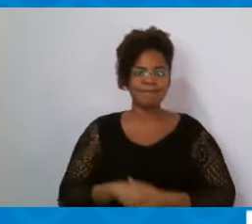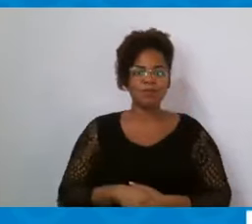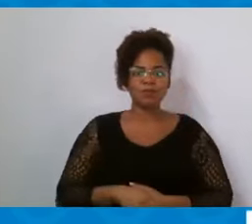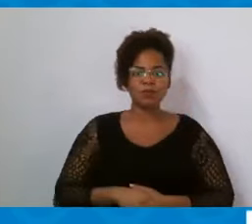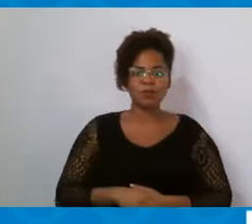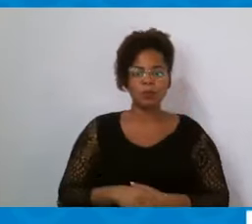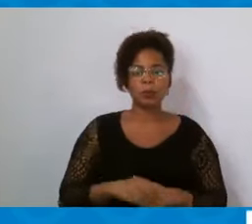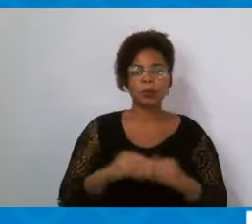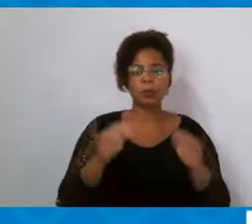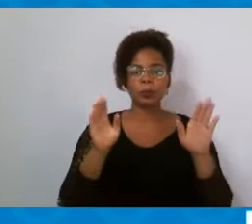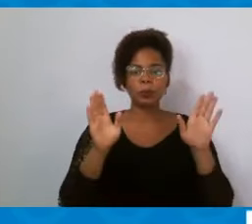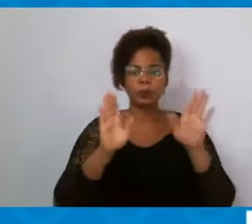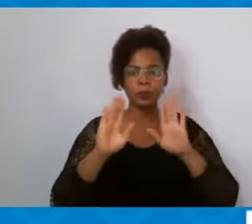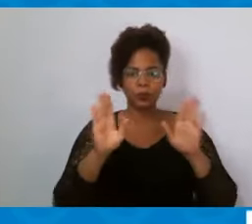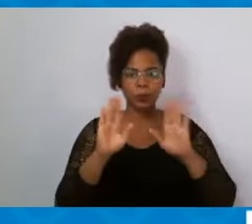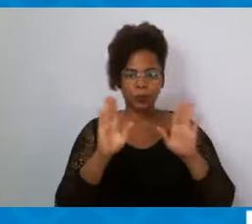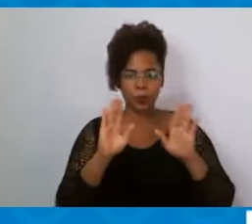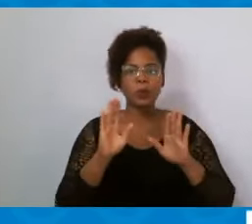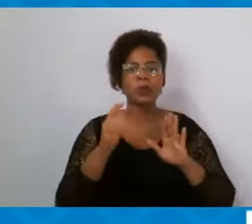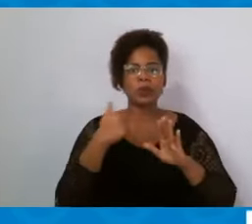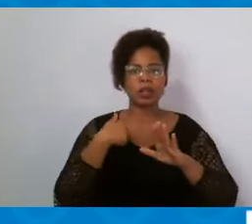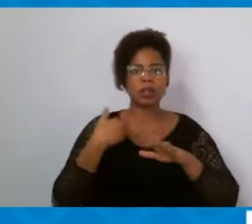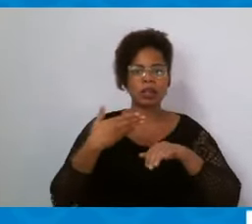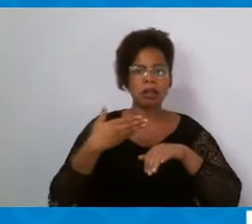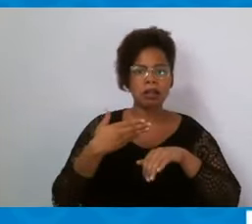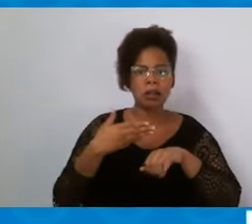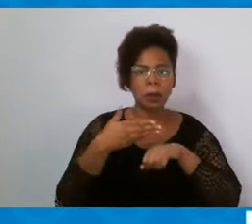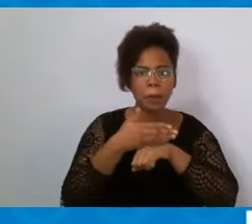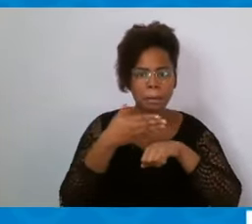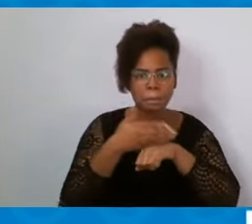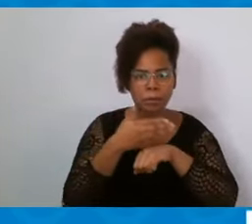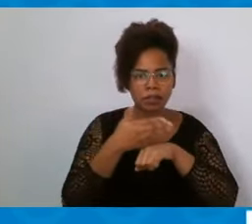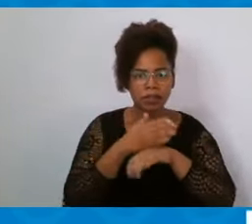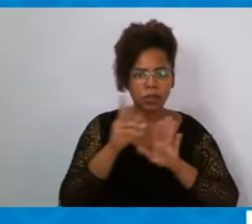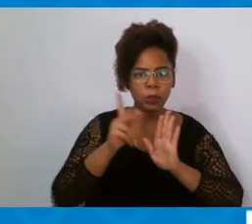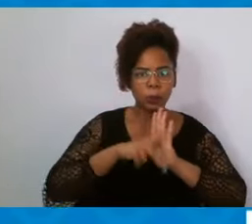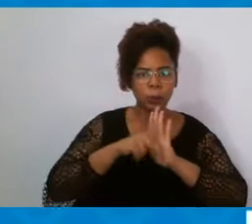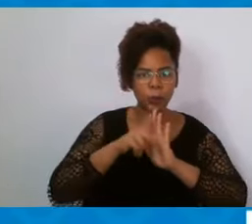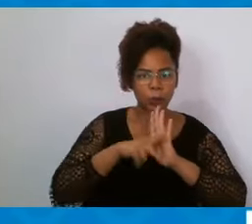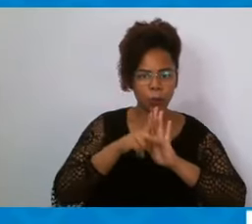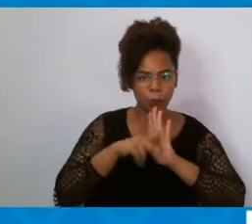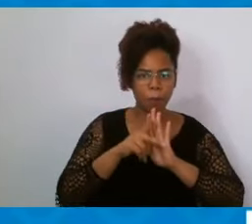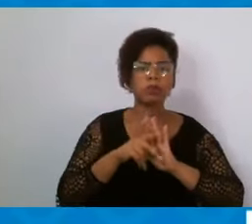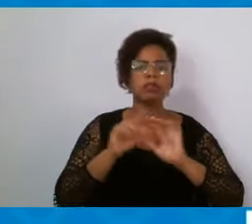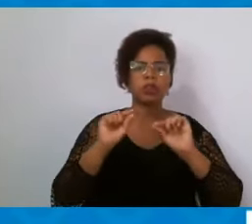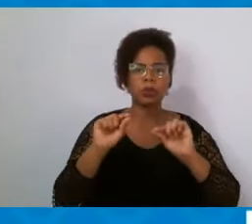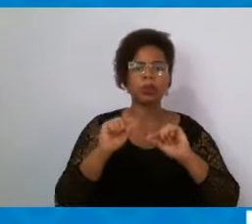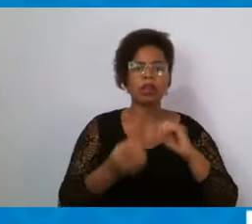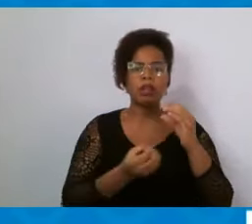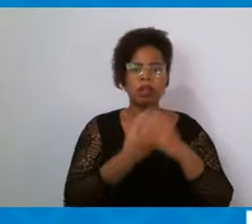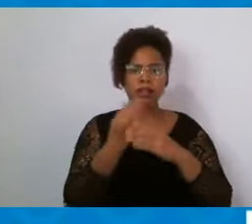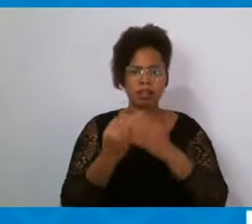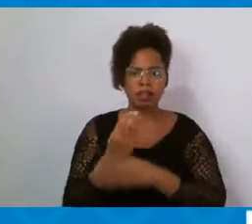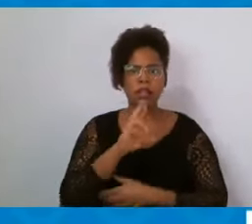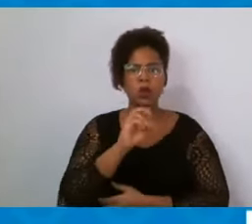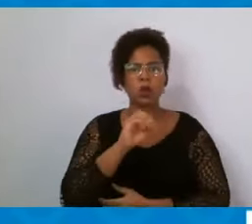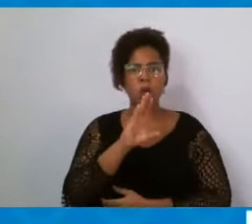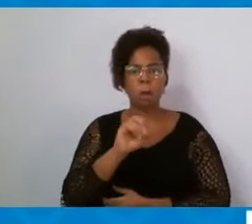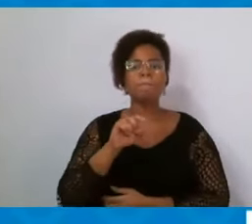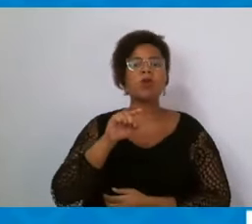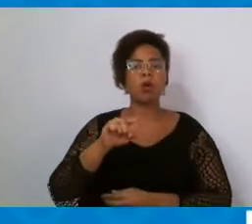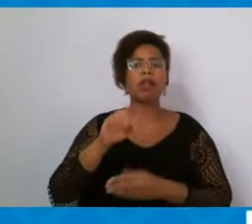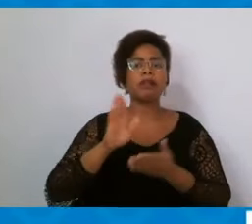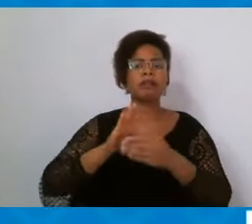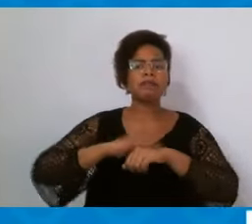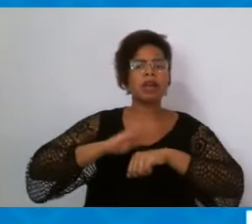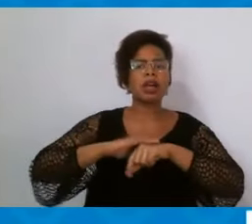Pereira, do projeto Vespertilho. O Vespertilho é basicamente um robô que faz o processo de plantio de sementes agrícolas. Visa